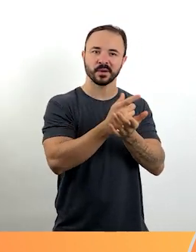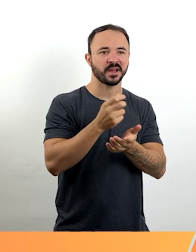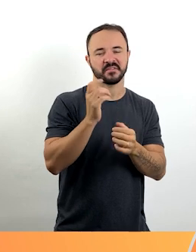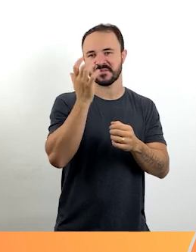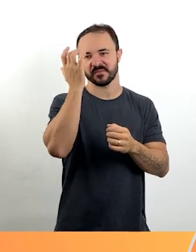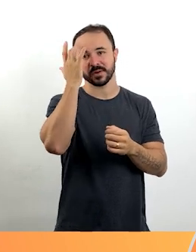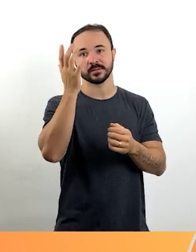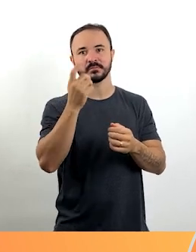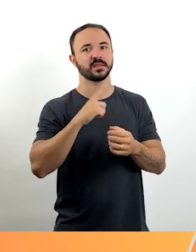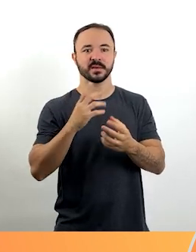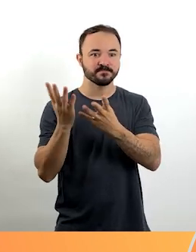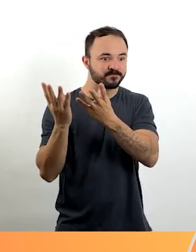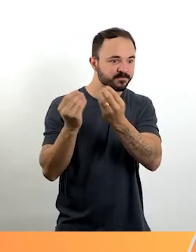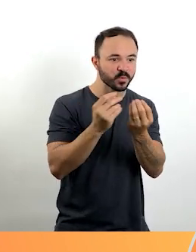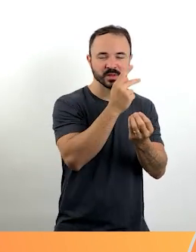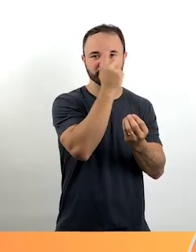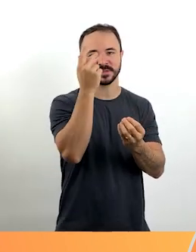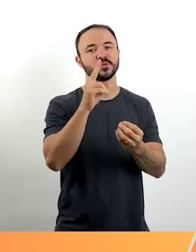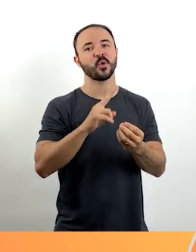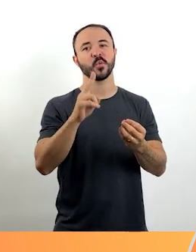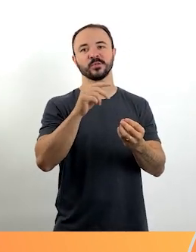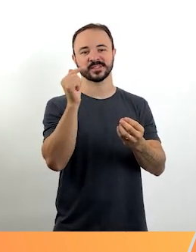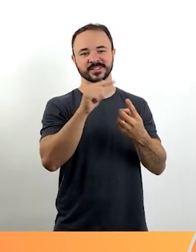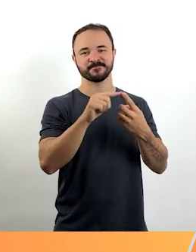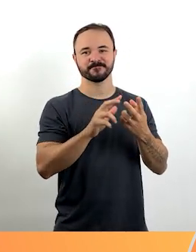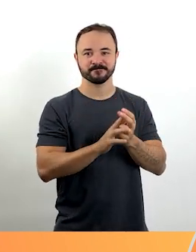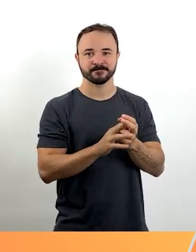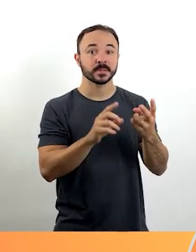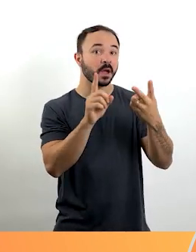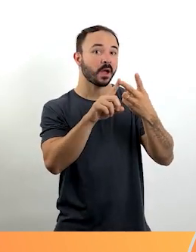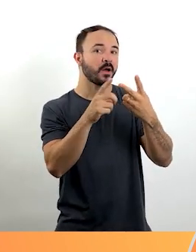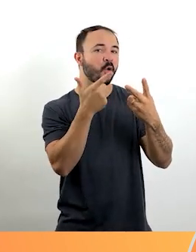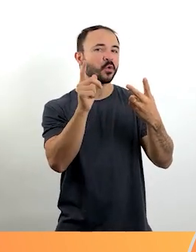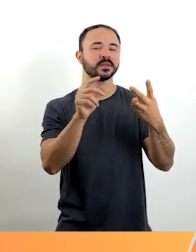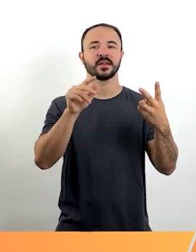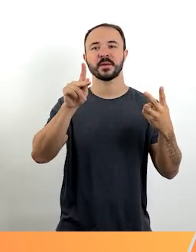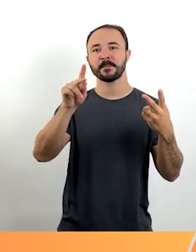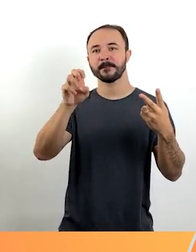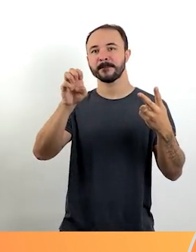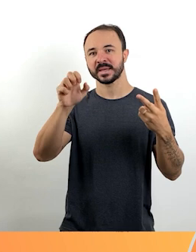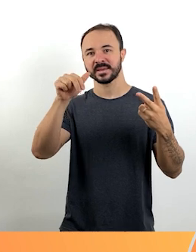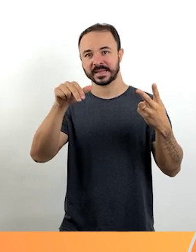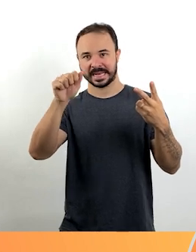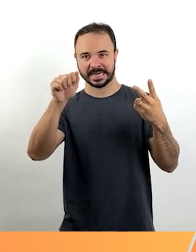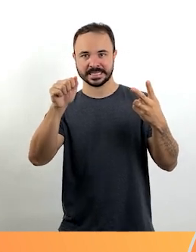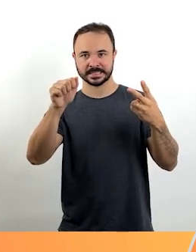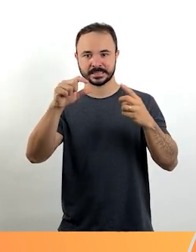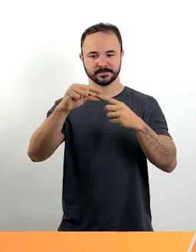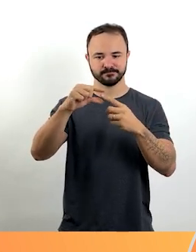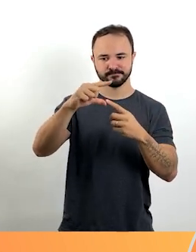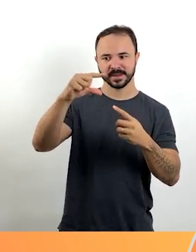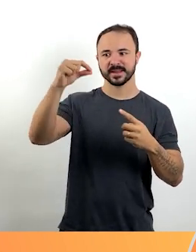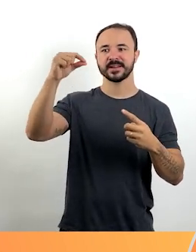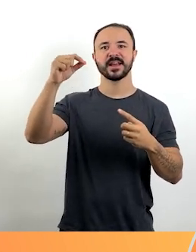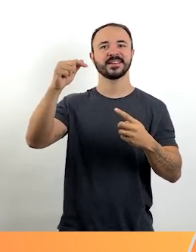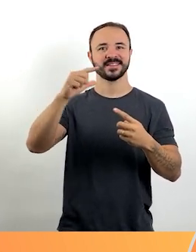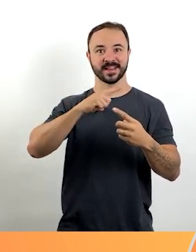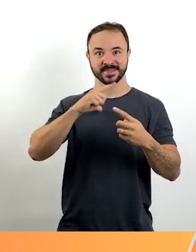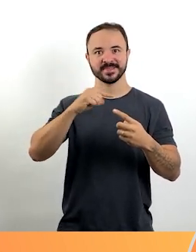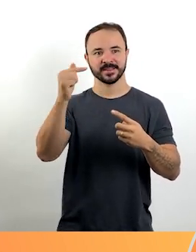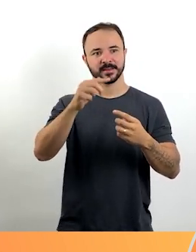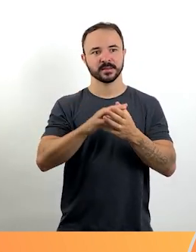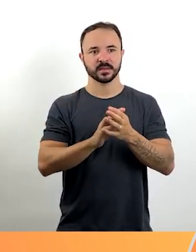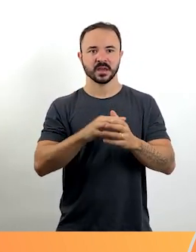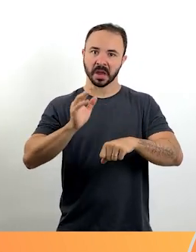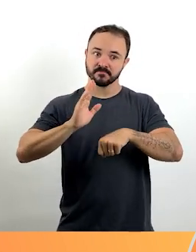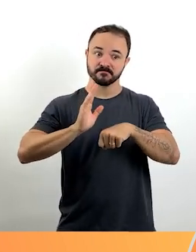várias pessoas utilizando. A segunda peteca, ela é uma peteca de pena, ela é mais desenvolvida apenas nas